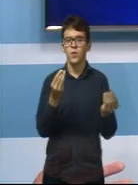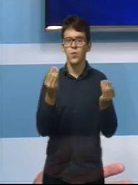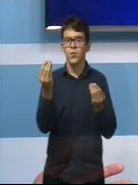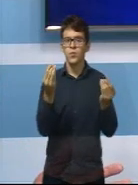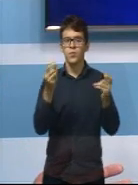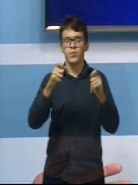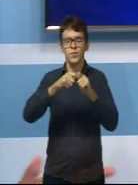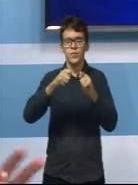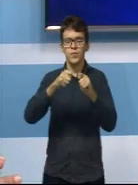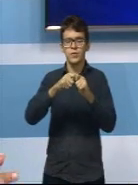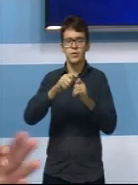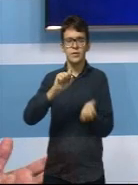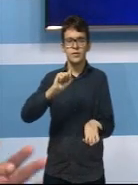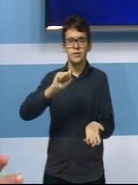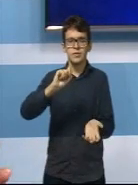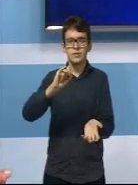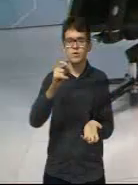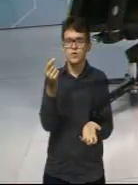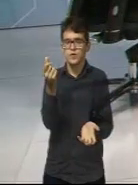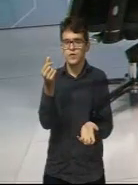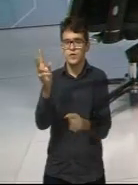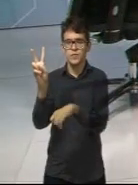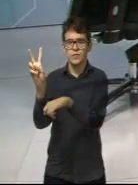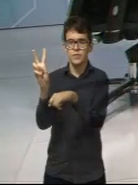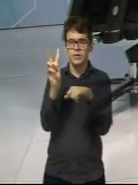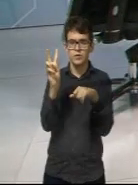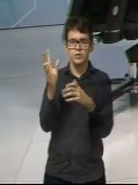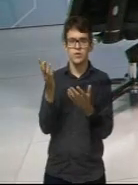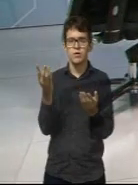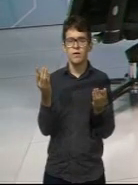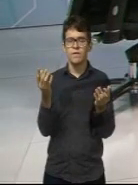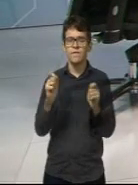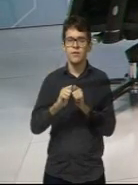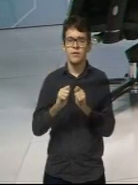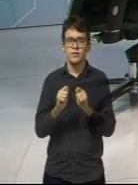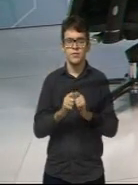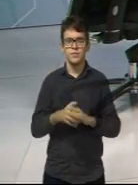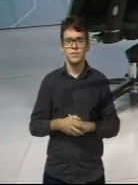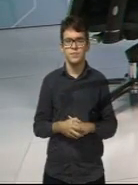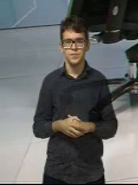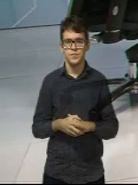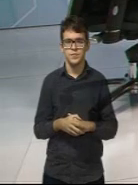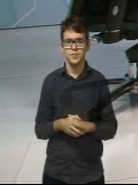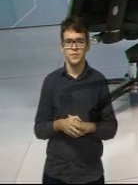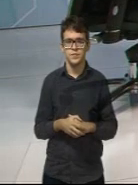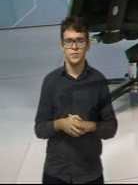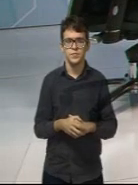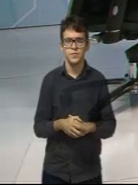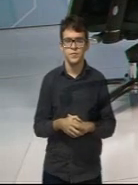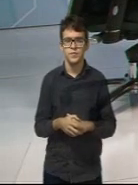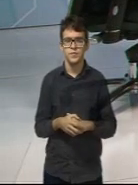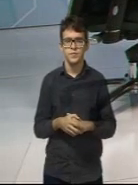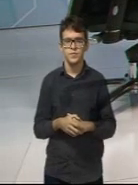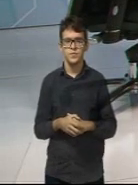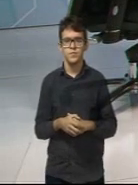de inviabilidade quase total do próprio orçamento da União. Isso é a primeira coisa. A segunda coisa que se analisa é o